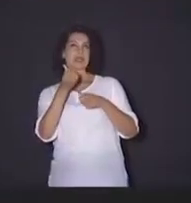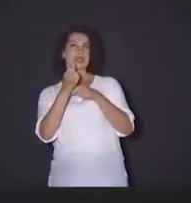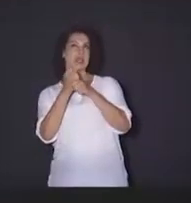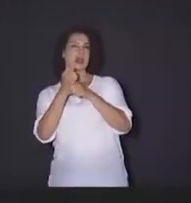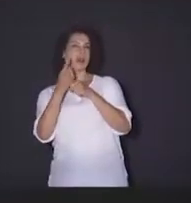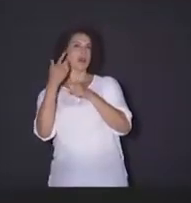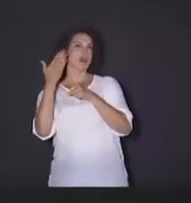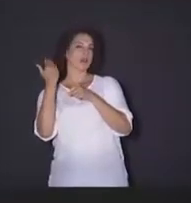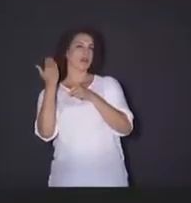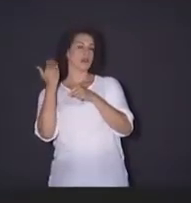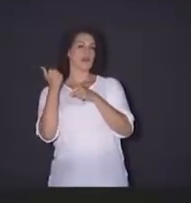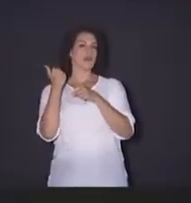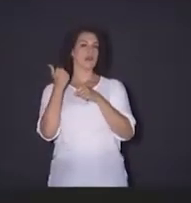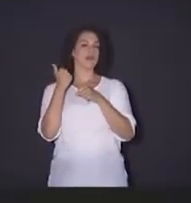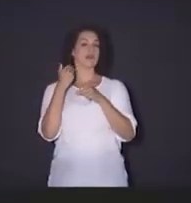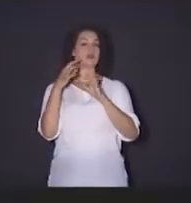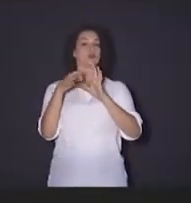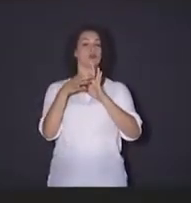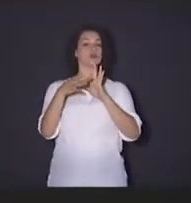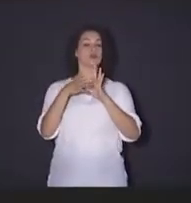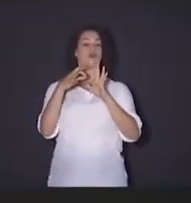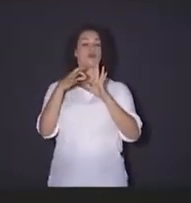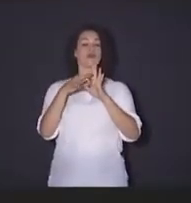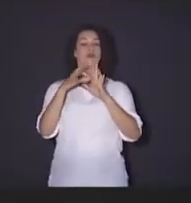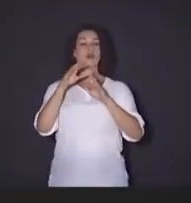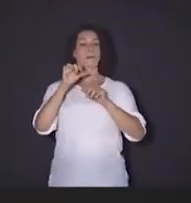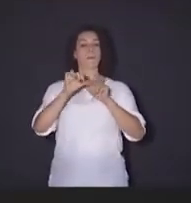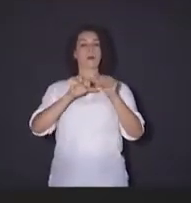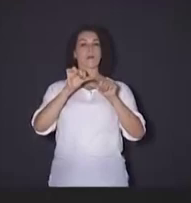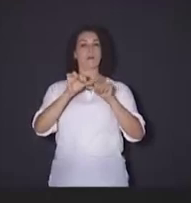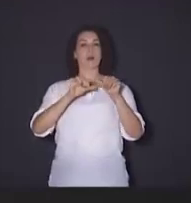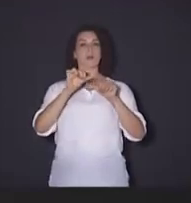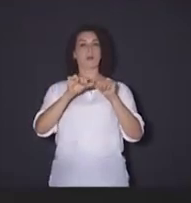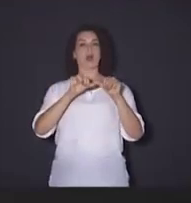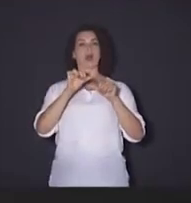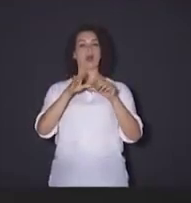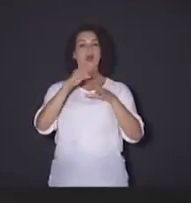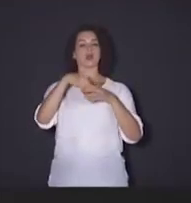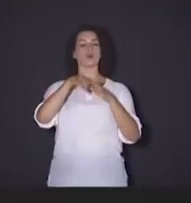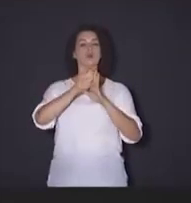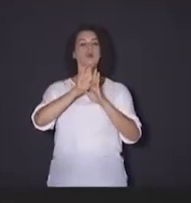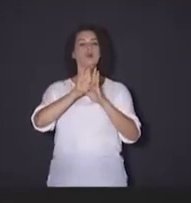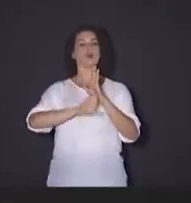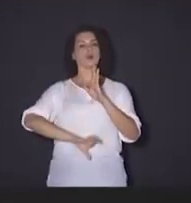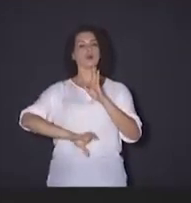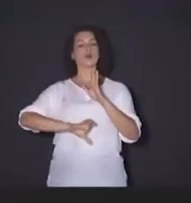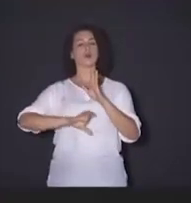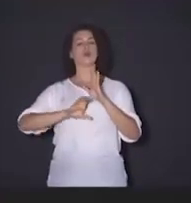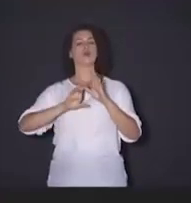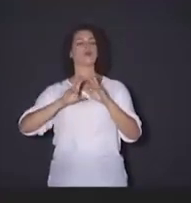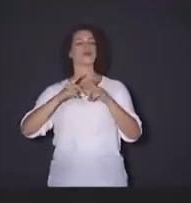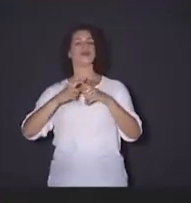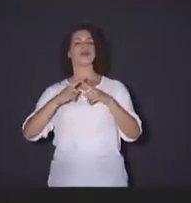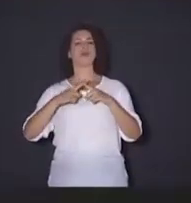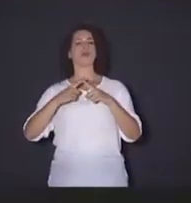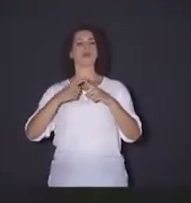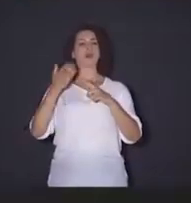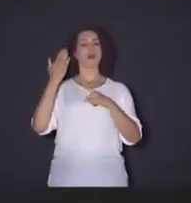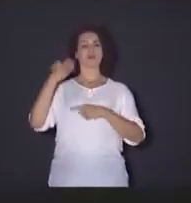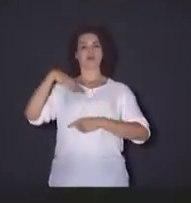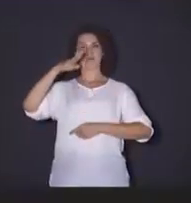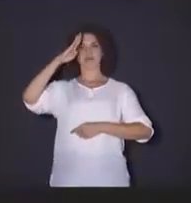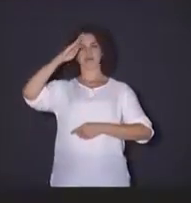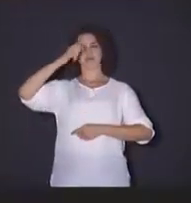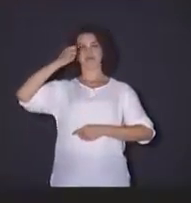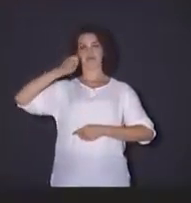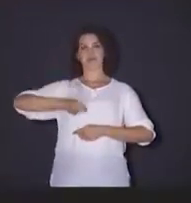quando se sugeriu grandes reformas na Universidade de Currículos, se tornar, porque durante a ditadura, as